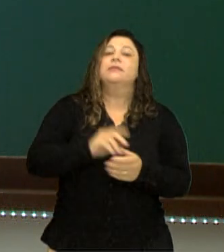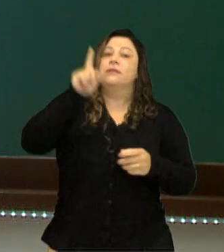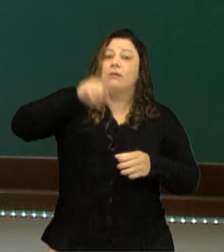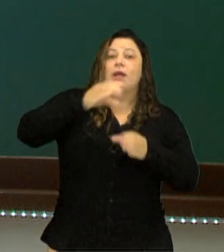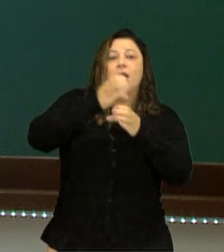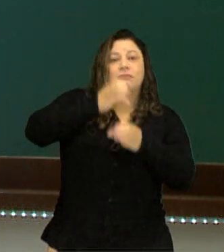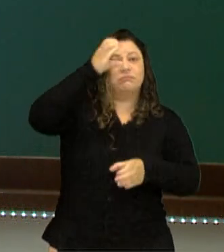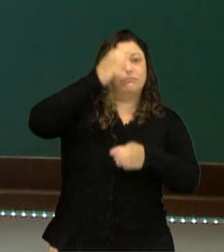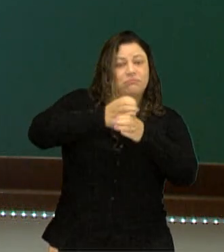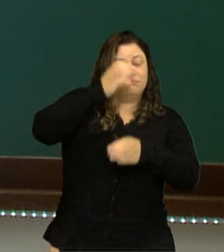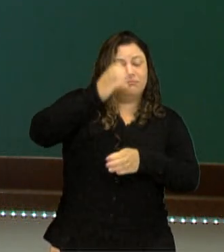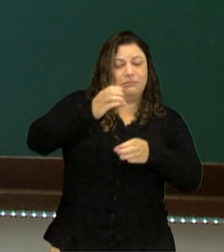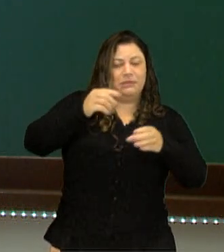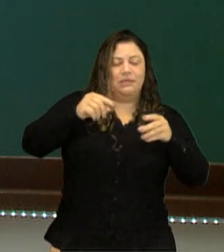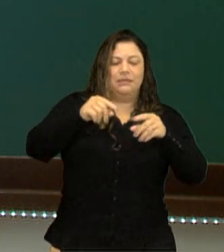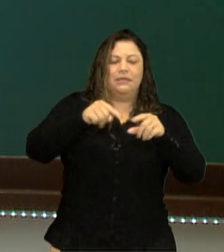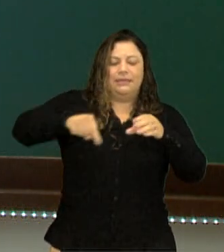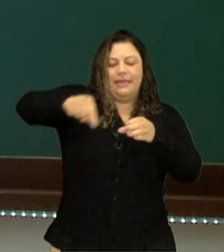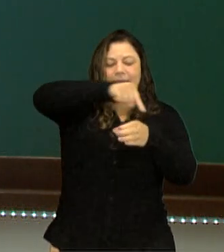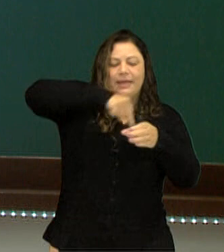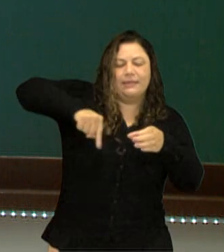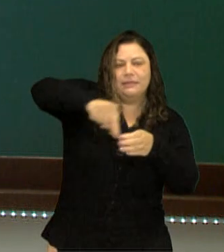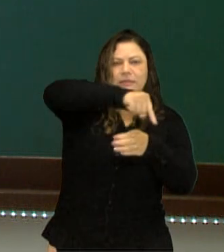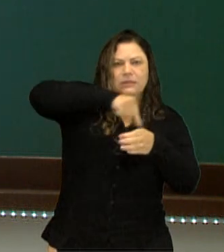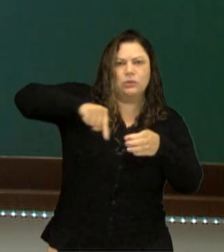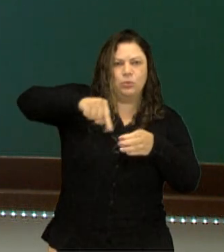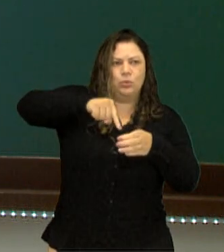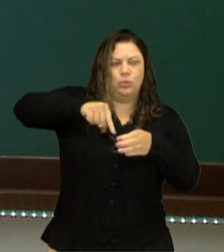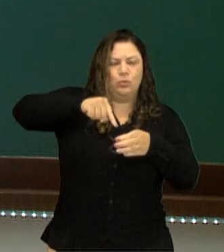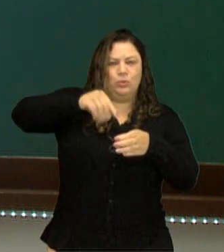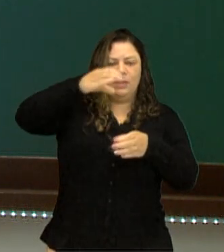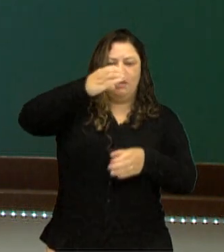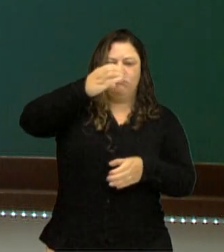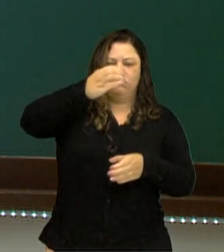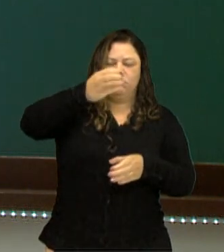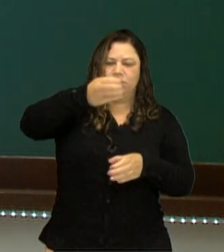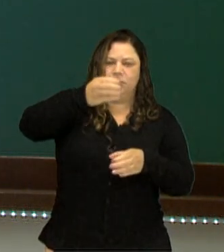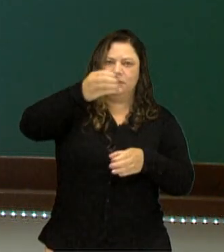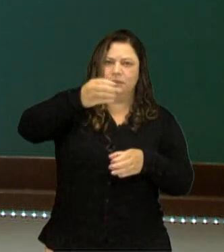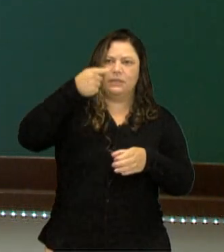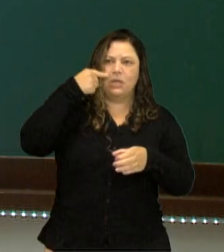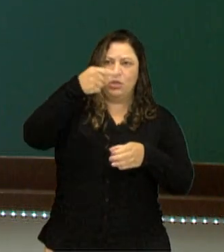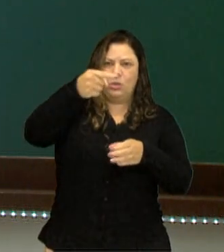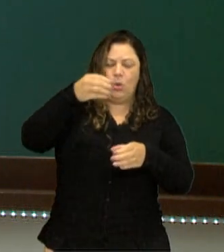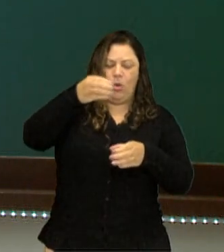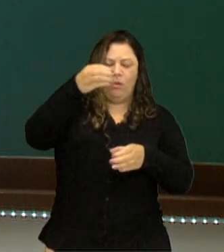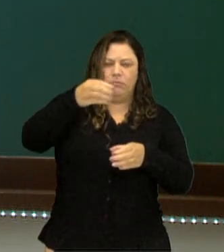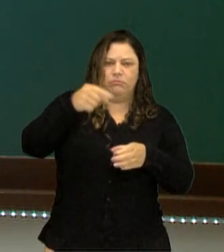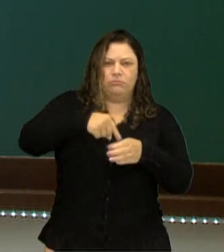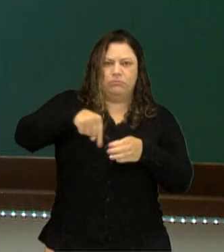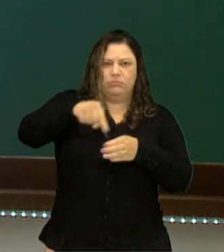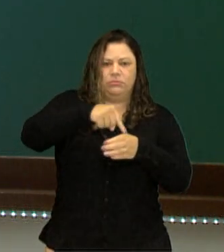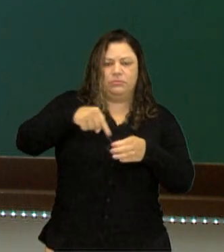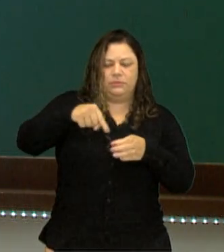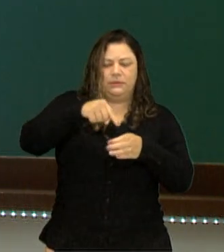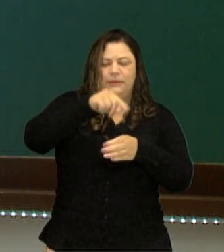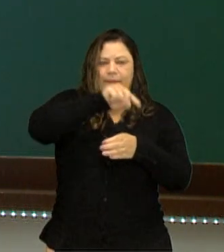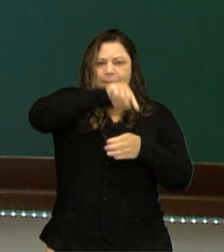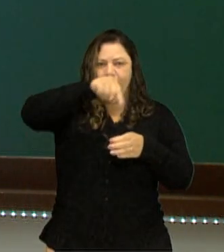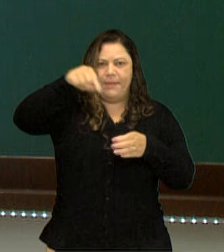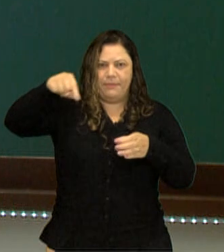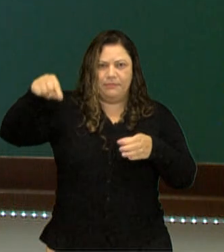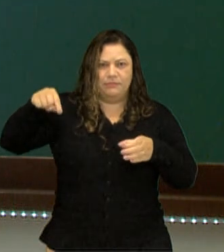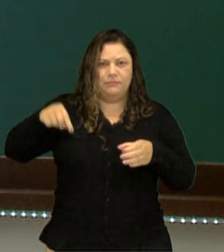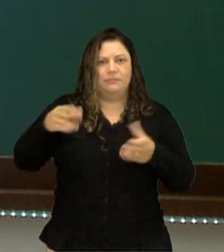o cilindro tem a forma arredondada. Essa superfície lateral, para eu colocar em planos, eu vou ter que colocar em infinitos planos. Alguém pode